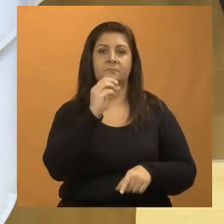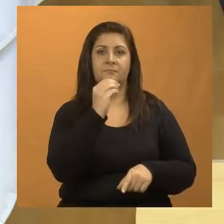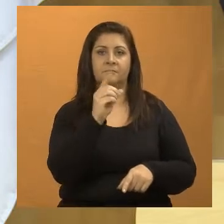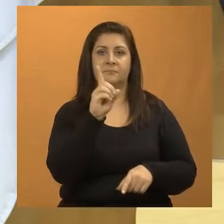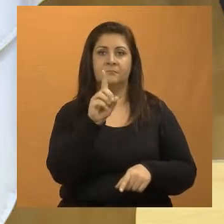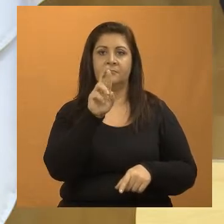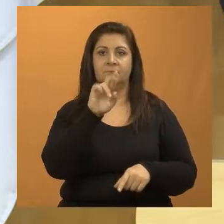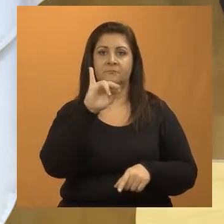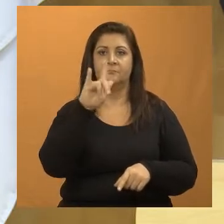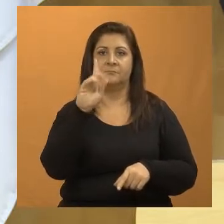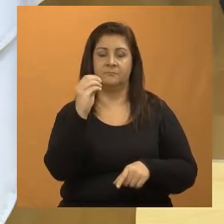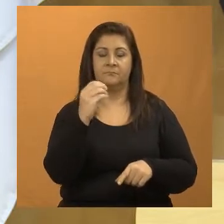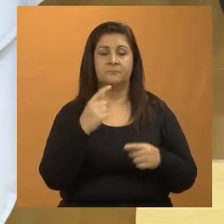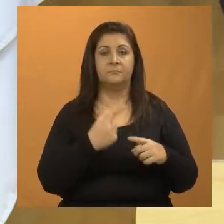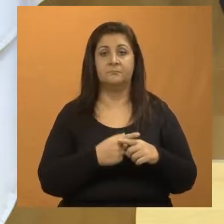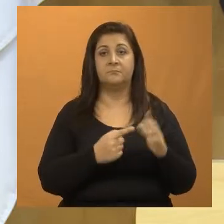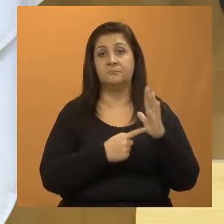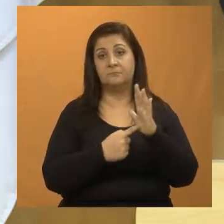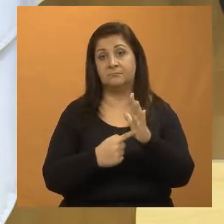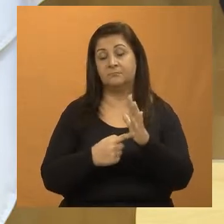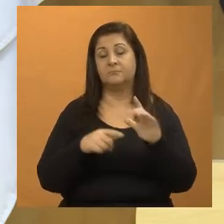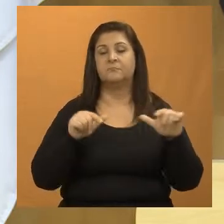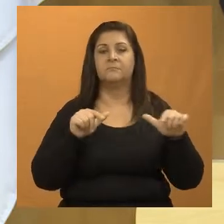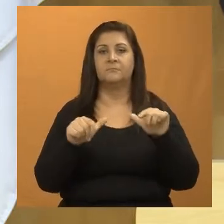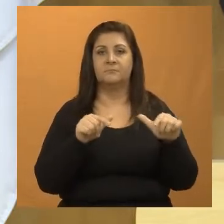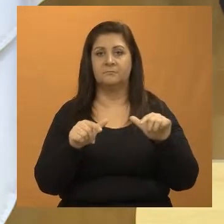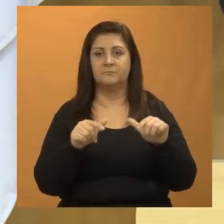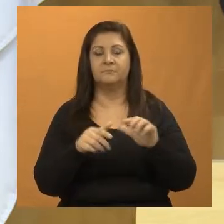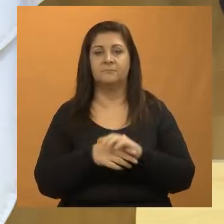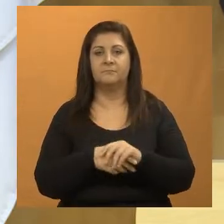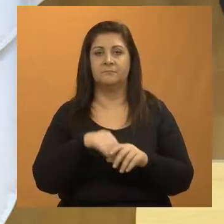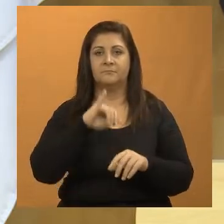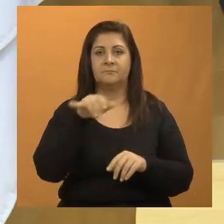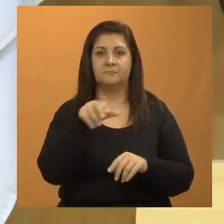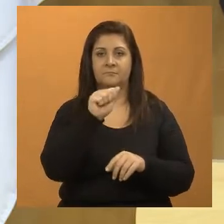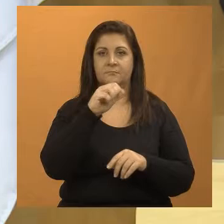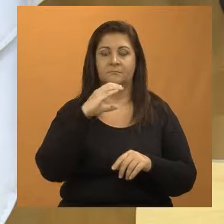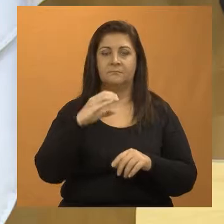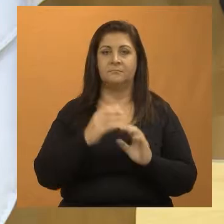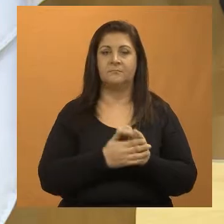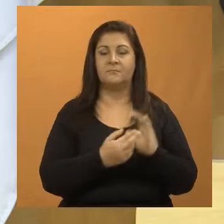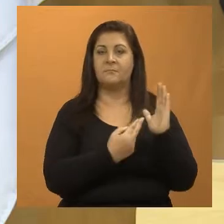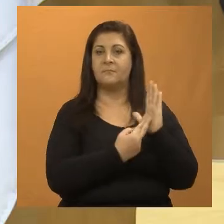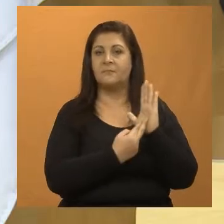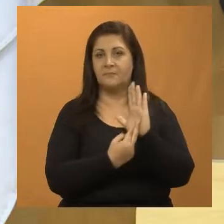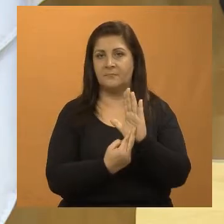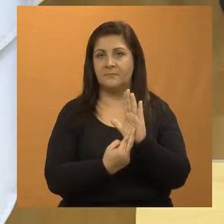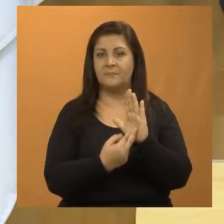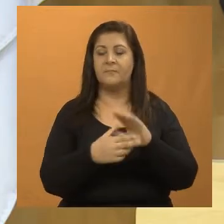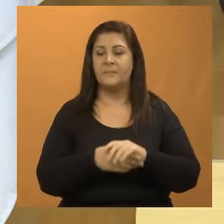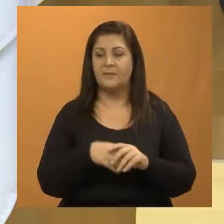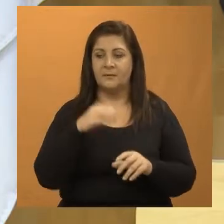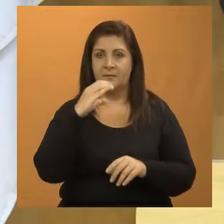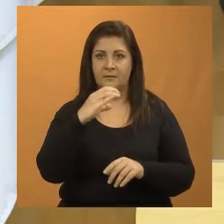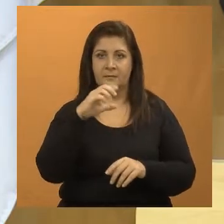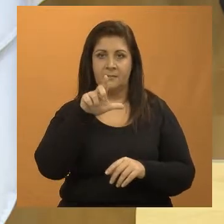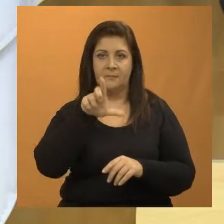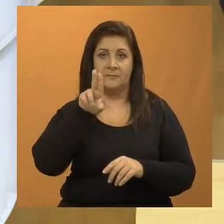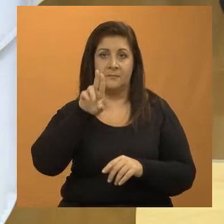trabalhos realizados pelo JAC, né? Em nome da instituição Jacareí Atlético Clube, prestar